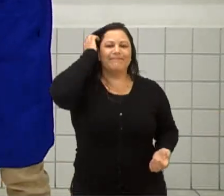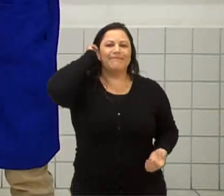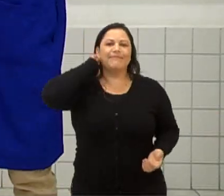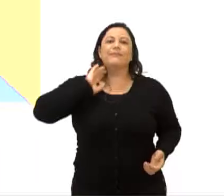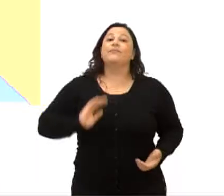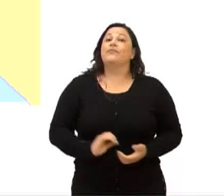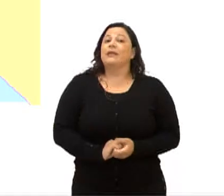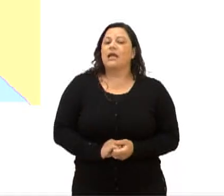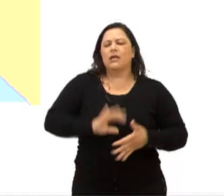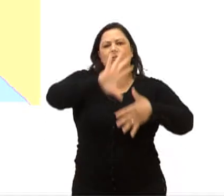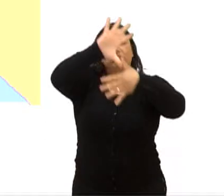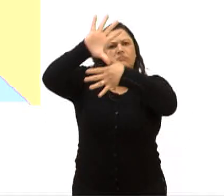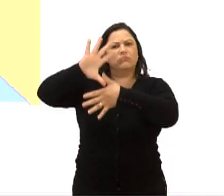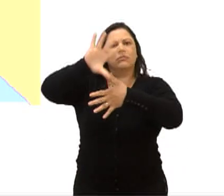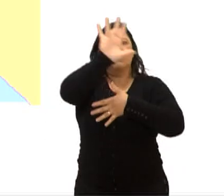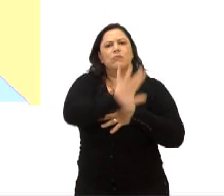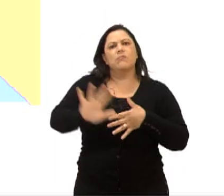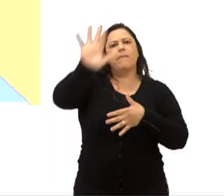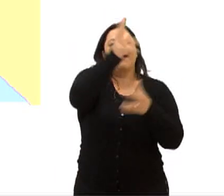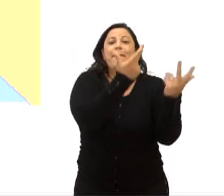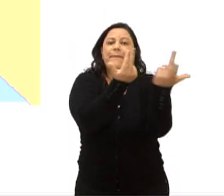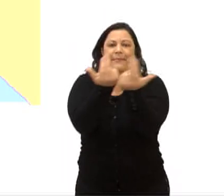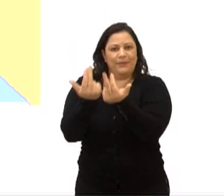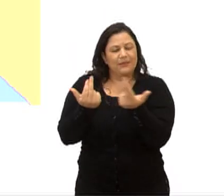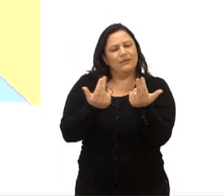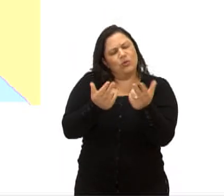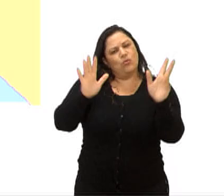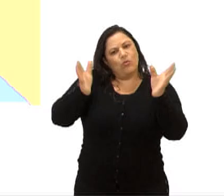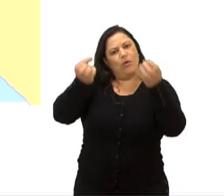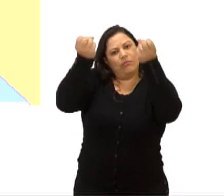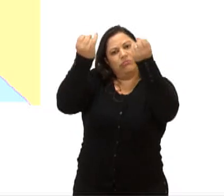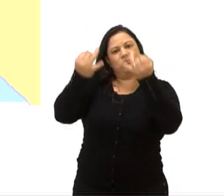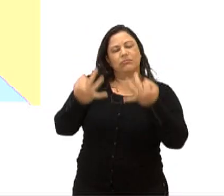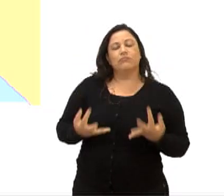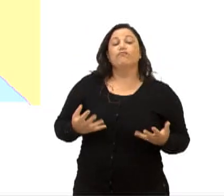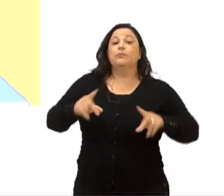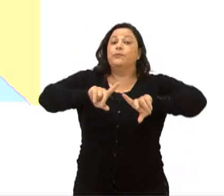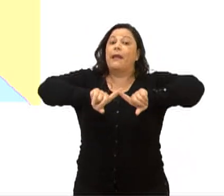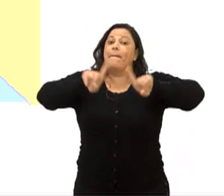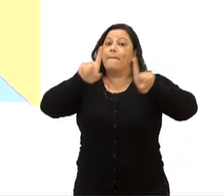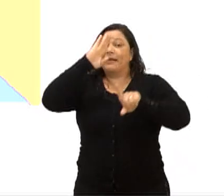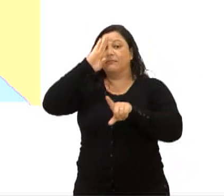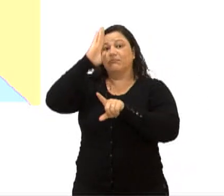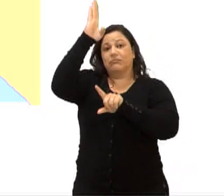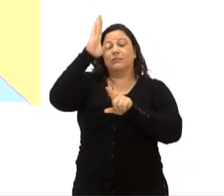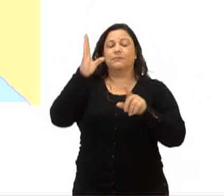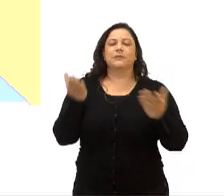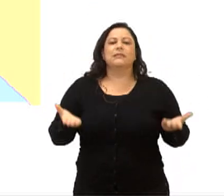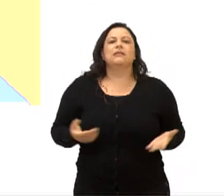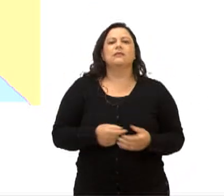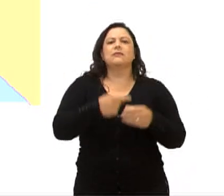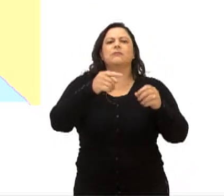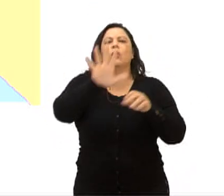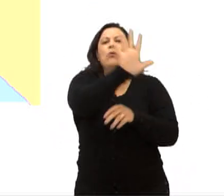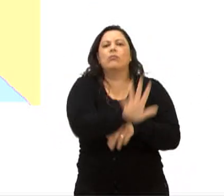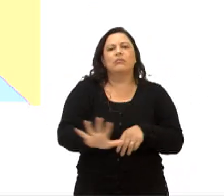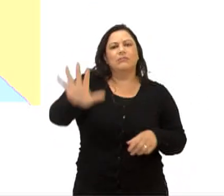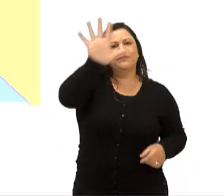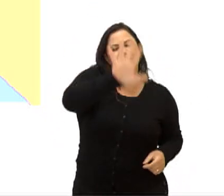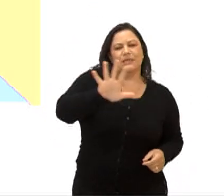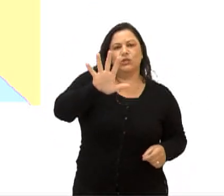no mesmo mapa que eu coloquei para vocês no momento anterior, só que agora destacado a região onde nós temos